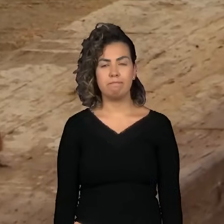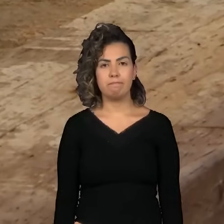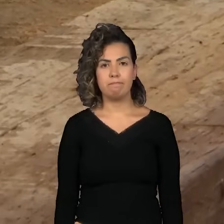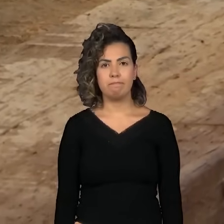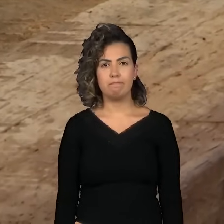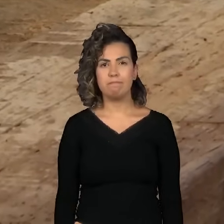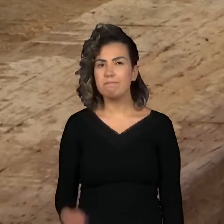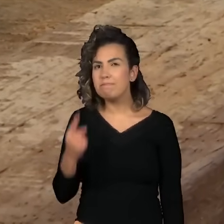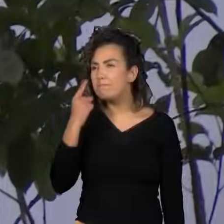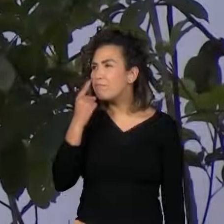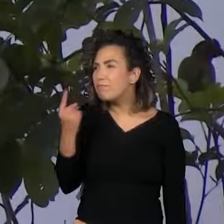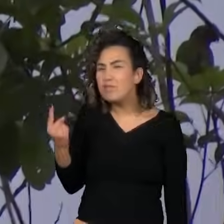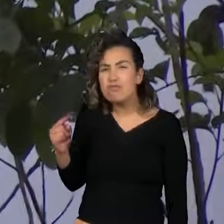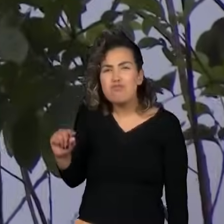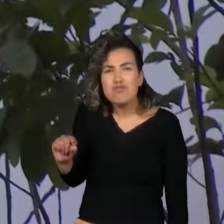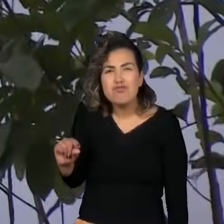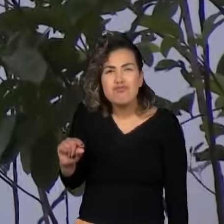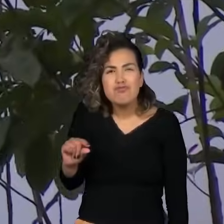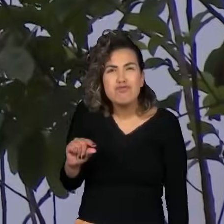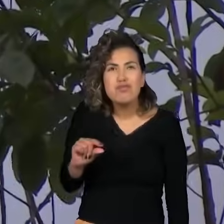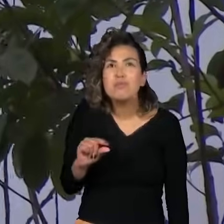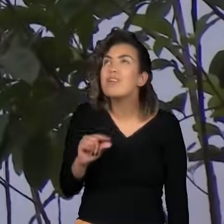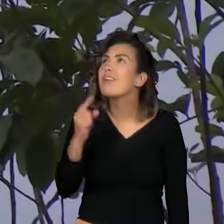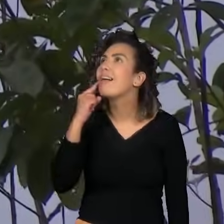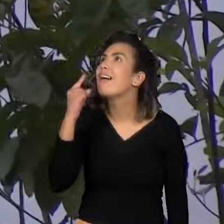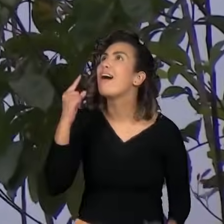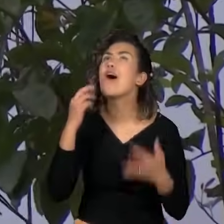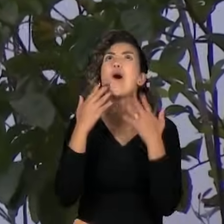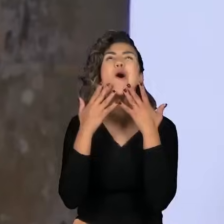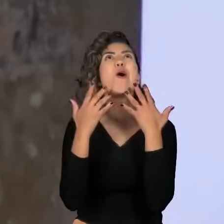Das minúsculas às mais coloridas.